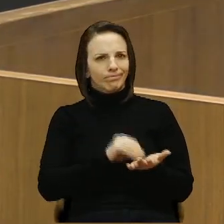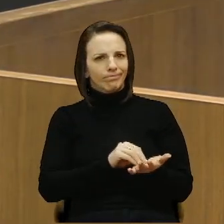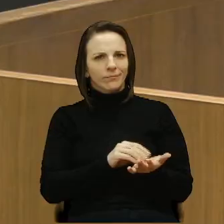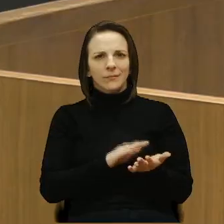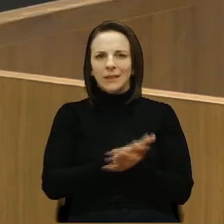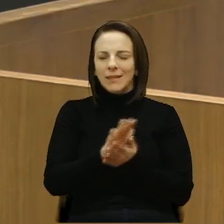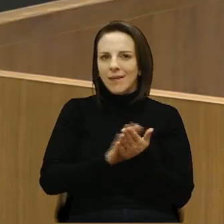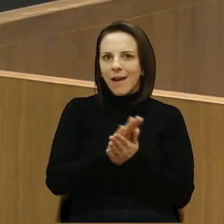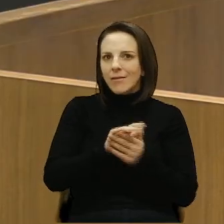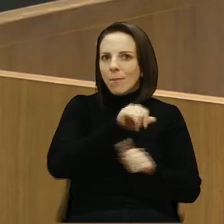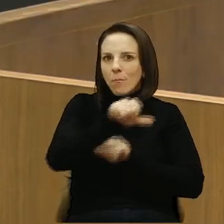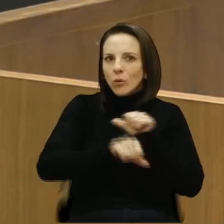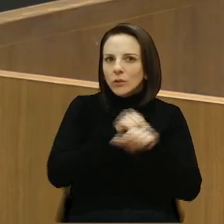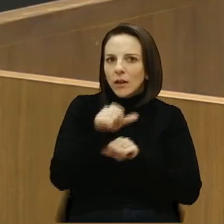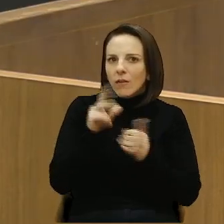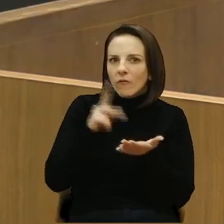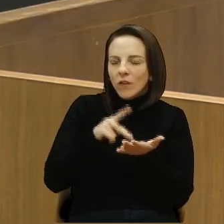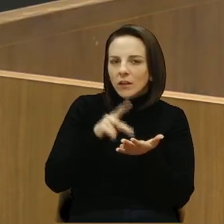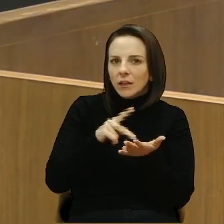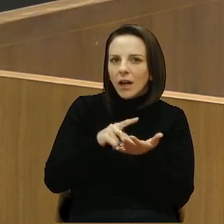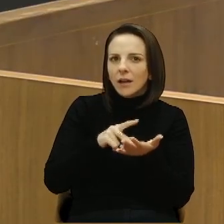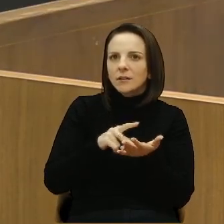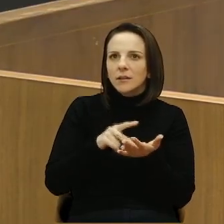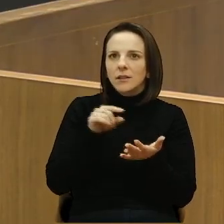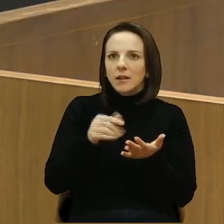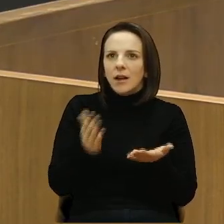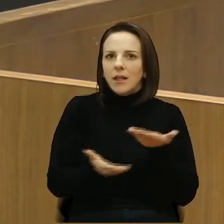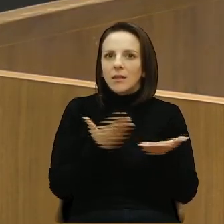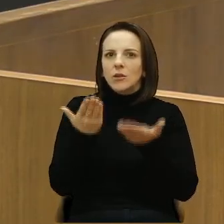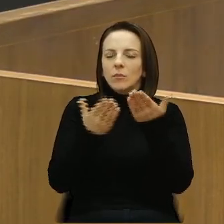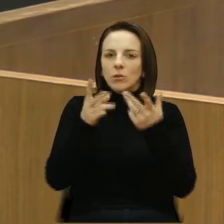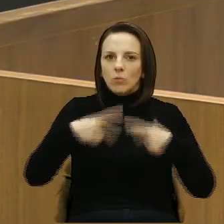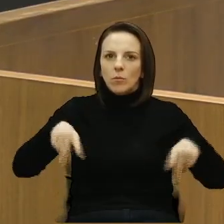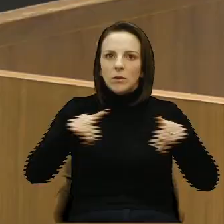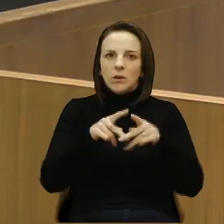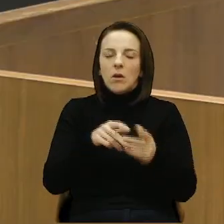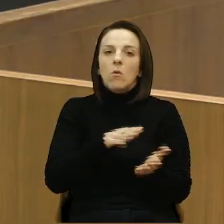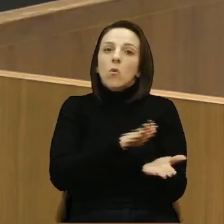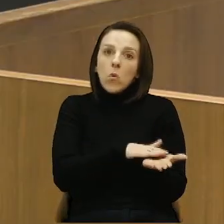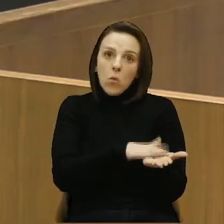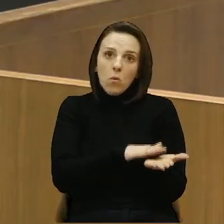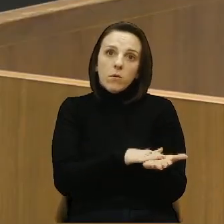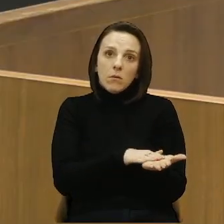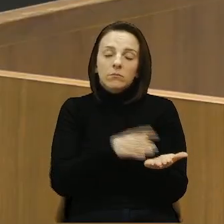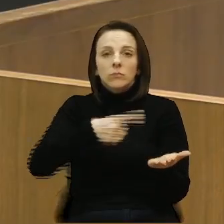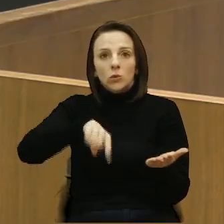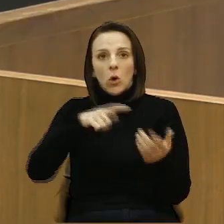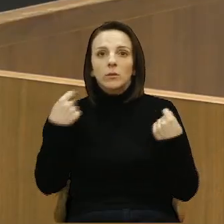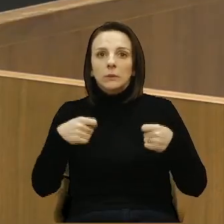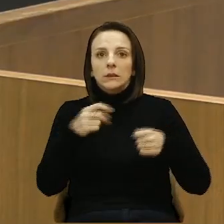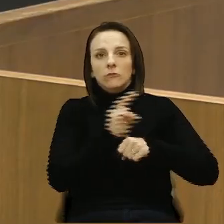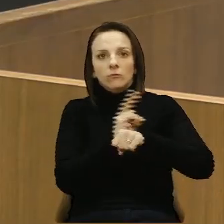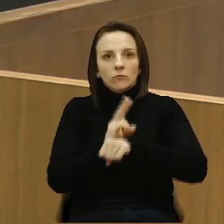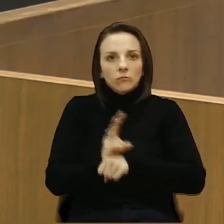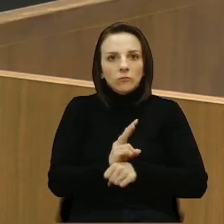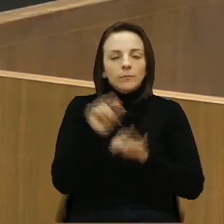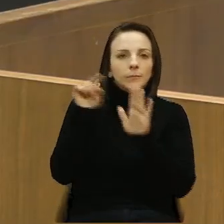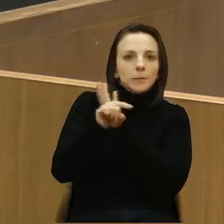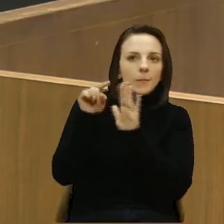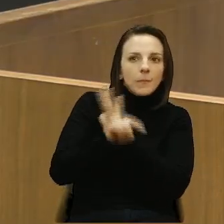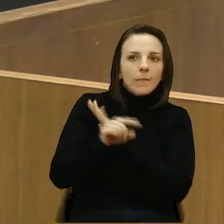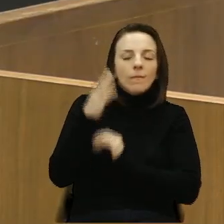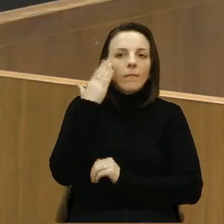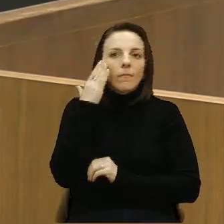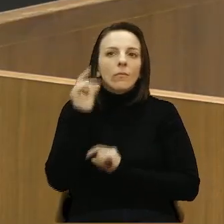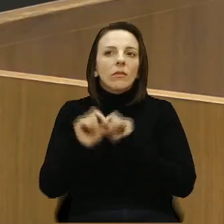atendimento à população, aí é claro que a cobrança vai acontecer e nós precisamos fiscalizar, questionar e saber o que está acontecendo na nossa cidade. Então,